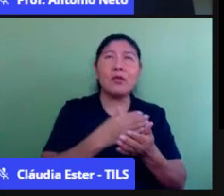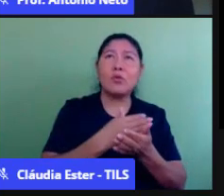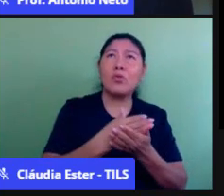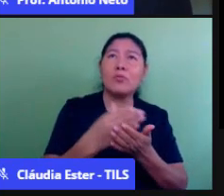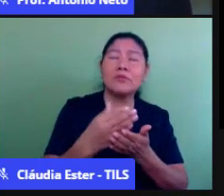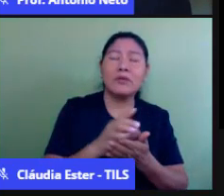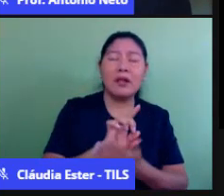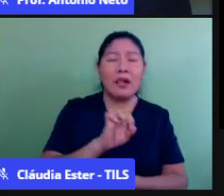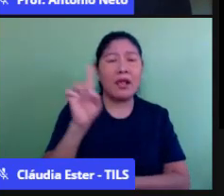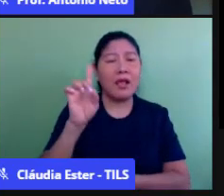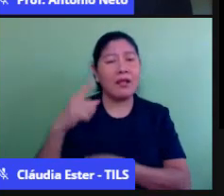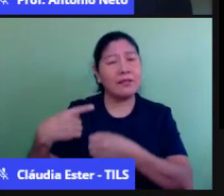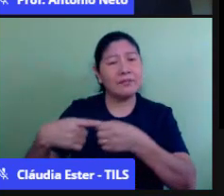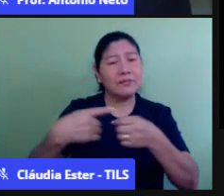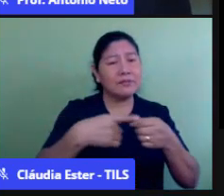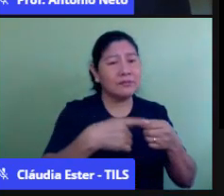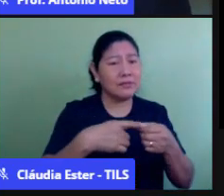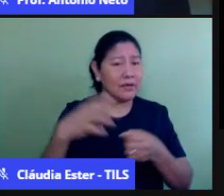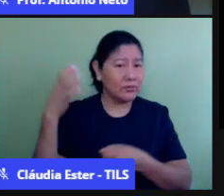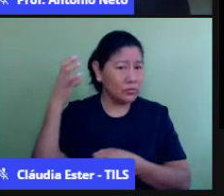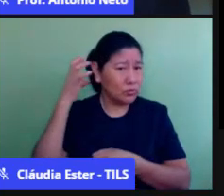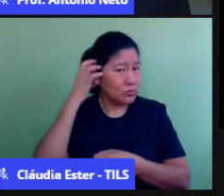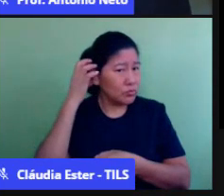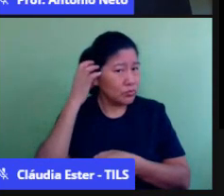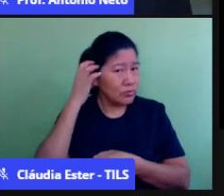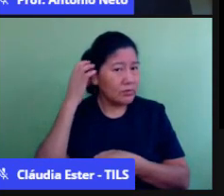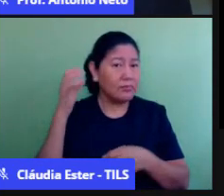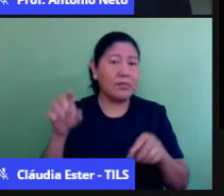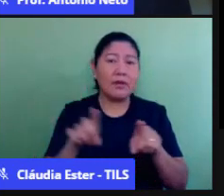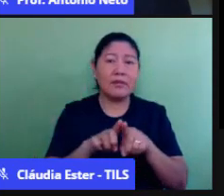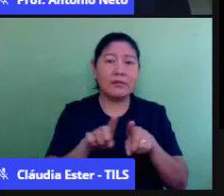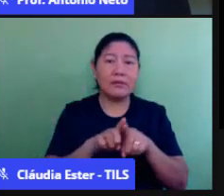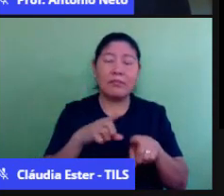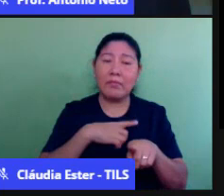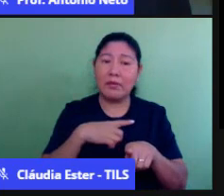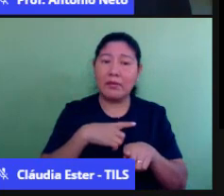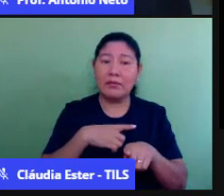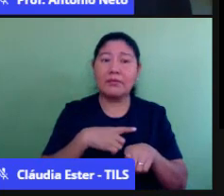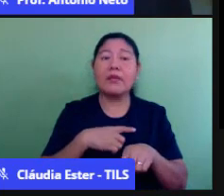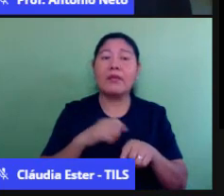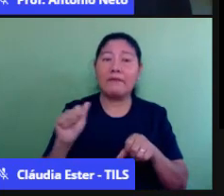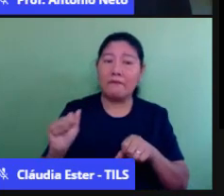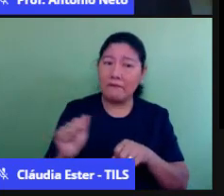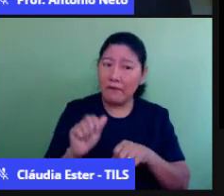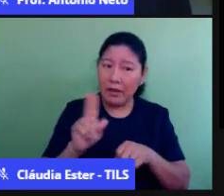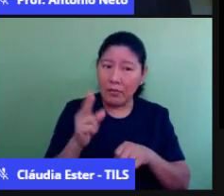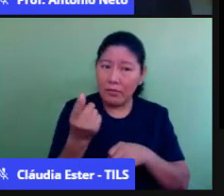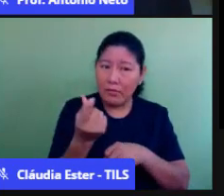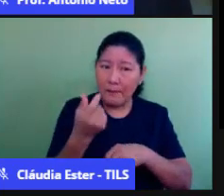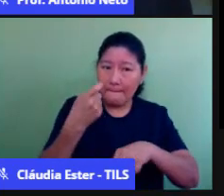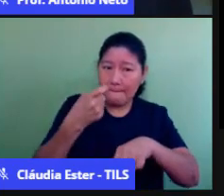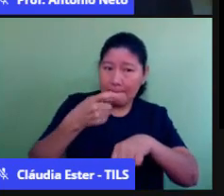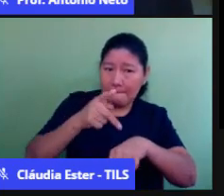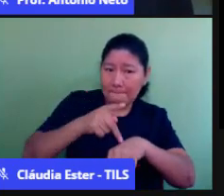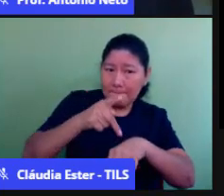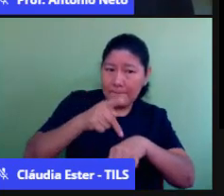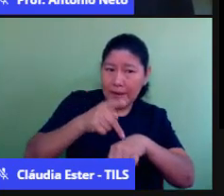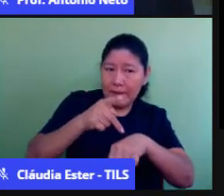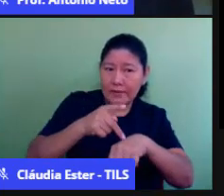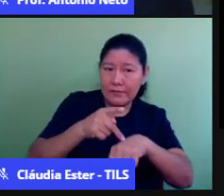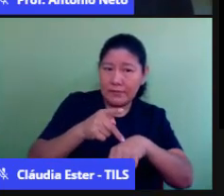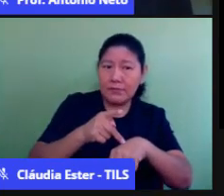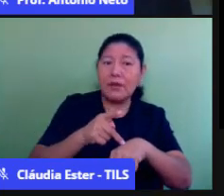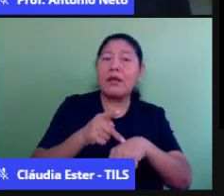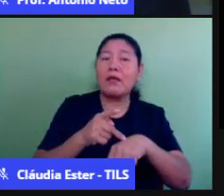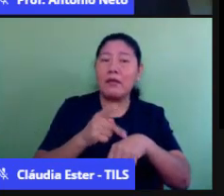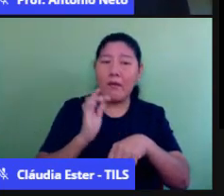Cuiabá, o Mato Grosso, né, rico em pedras preciosas, então as pessoas vinham do litoral,